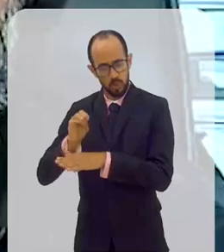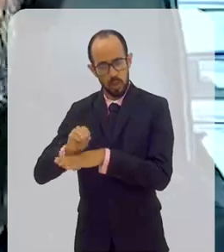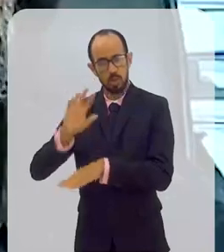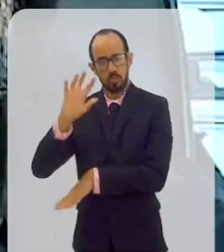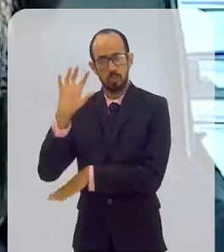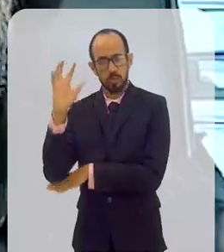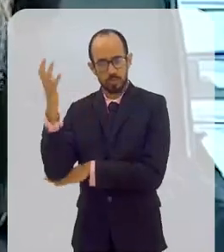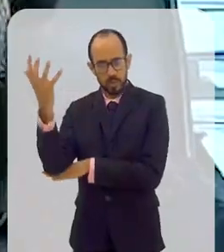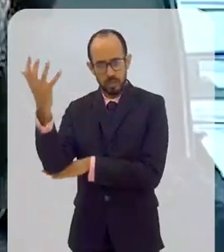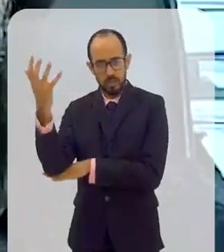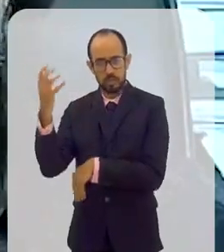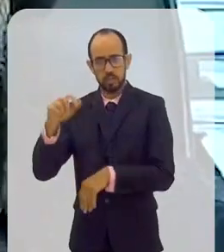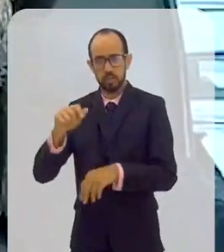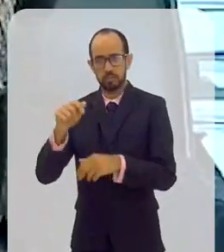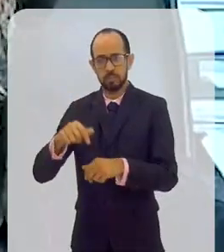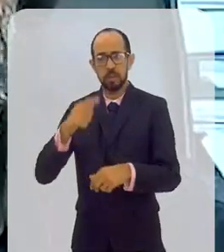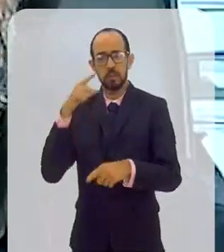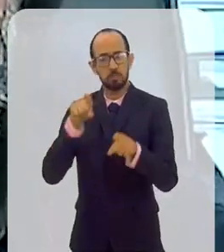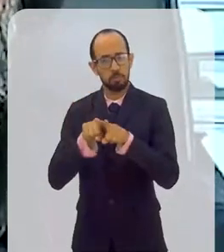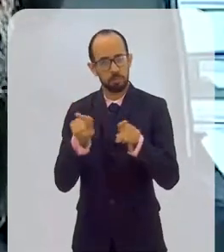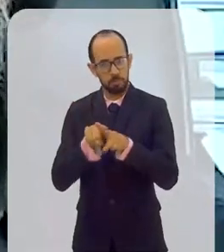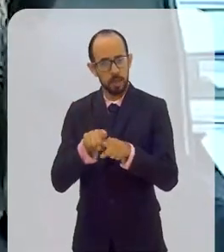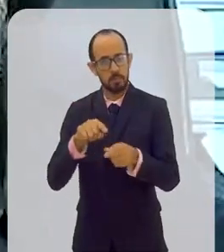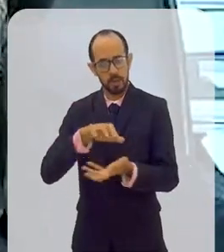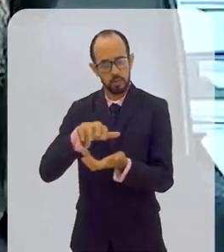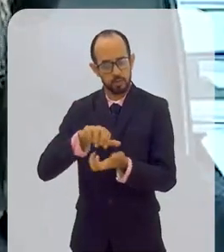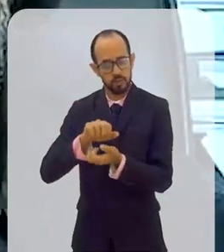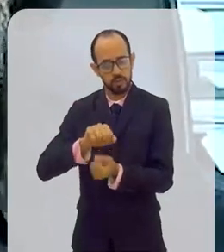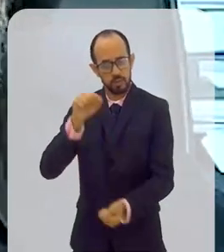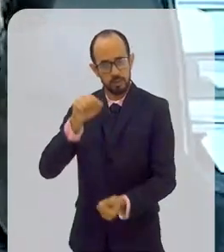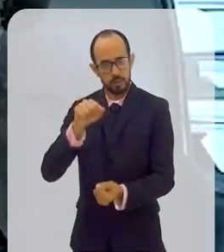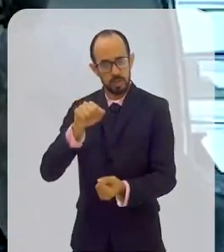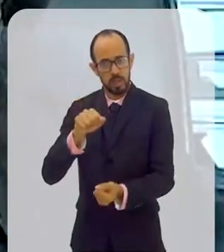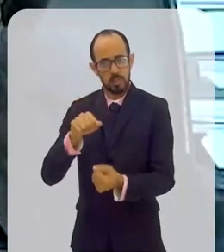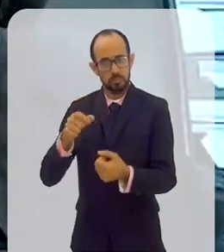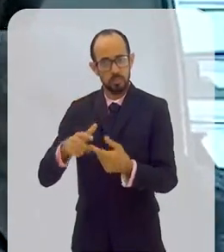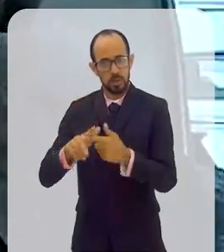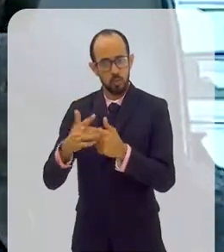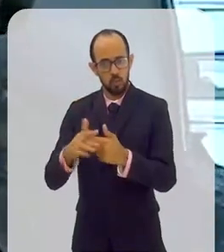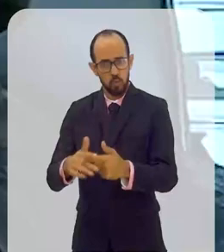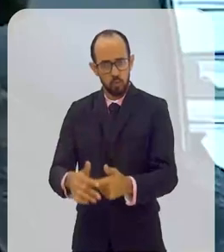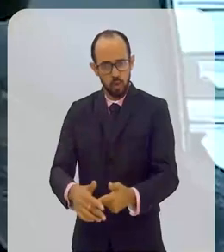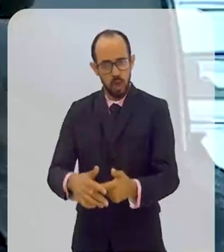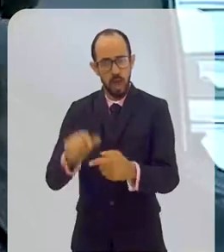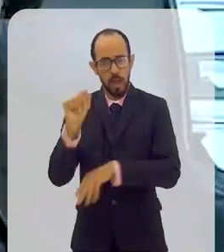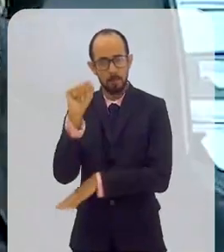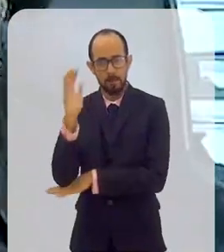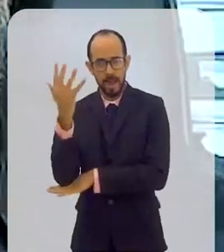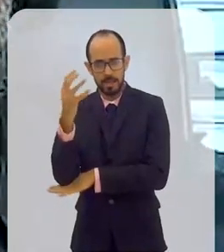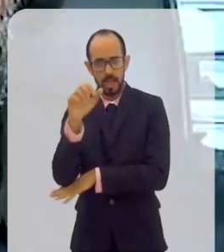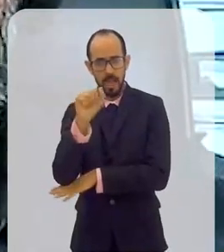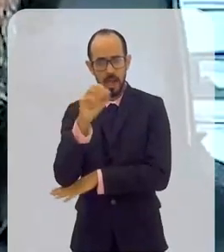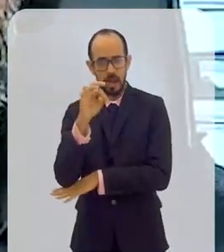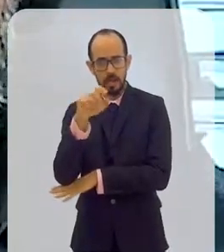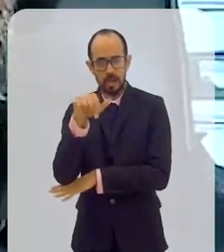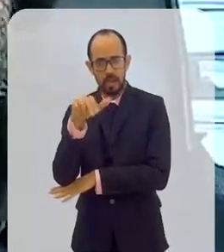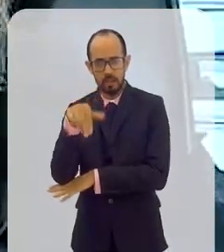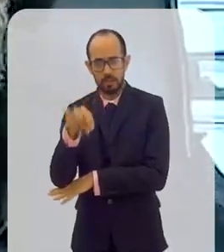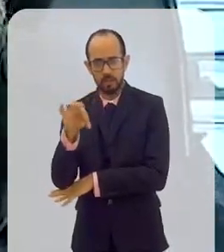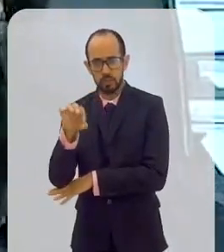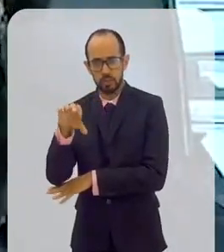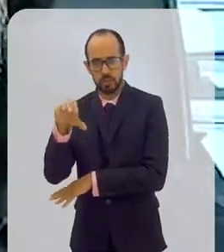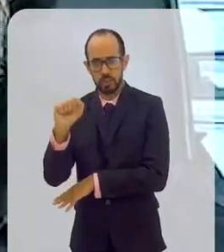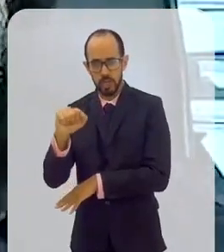produtos próprios de recuperação do meio ambiente, de poder recuperar a Mata Atlântica, por exemplo, a mata